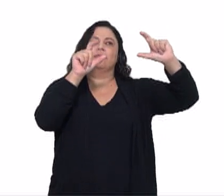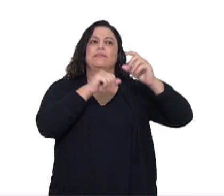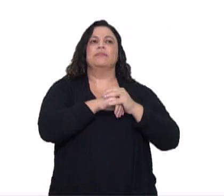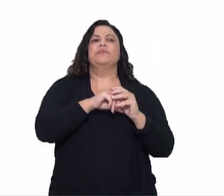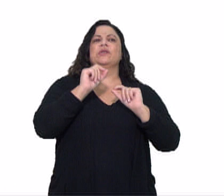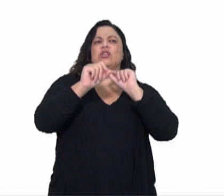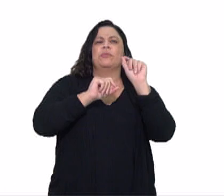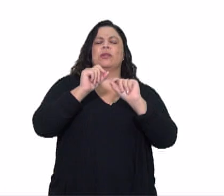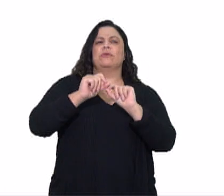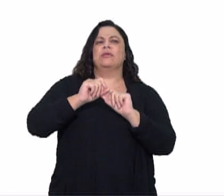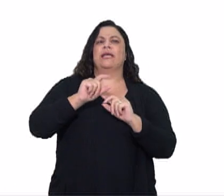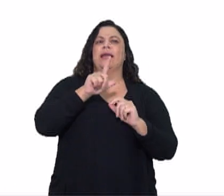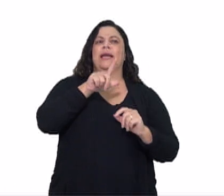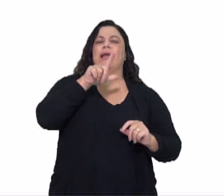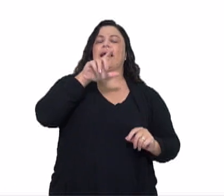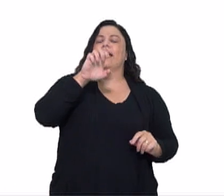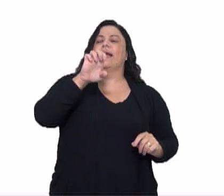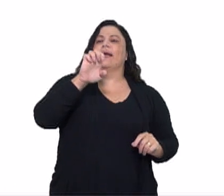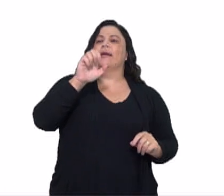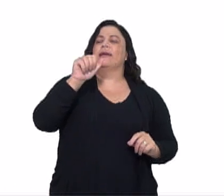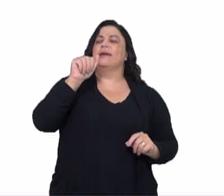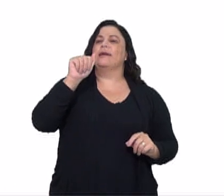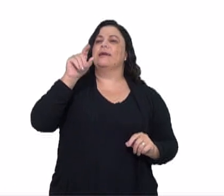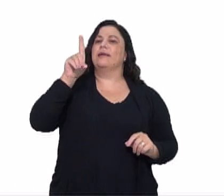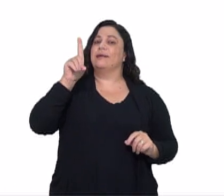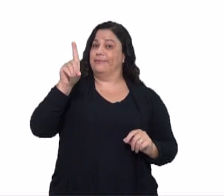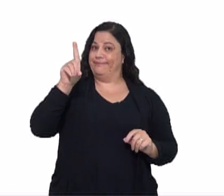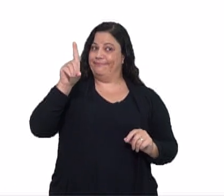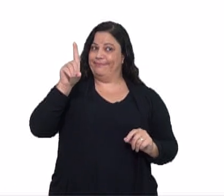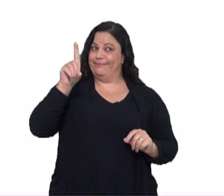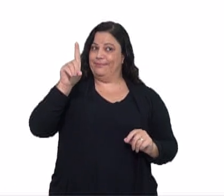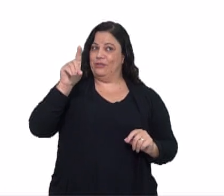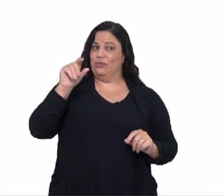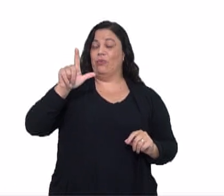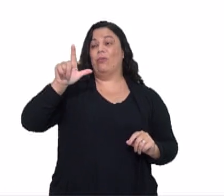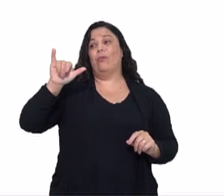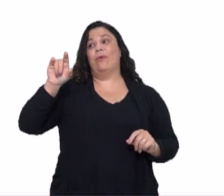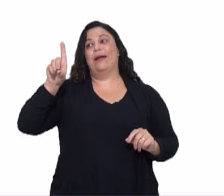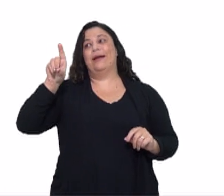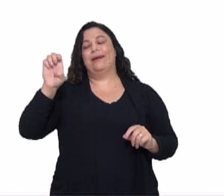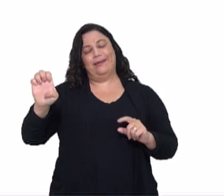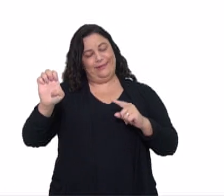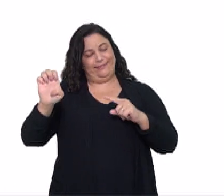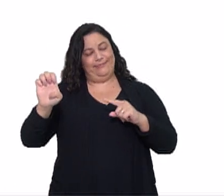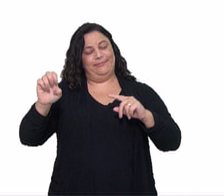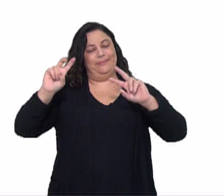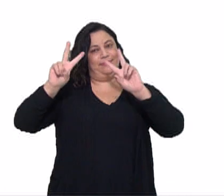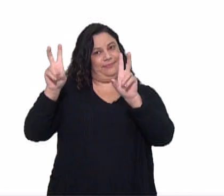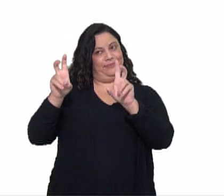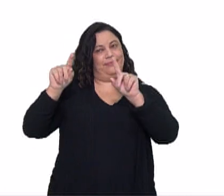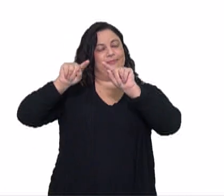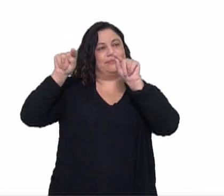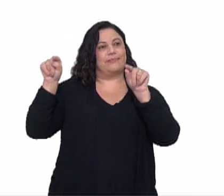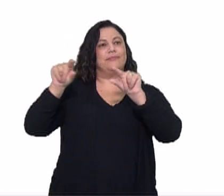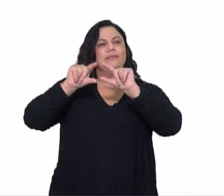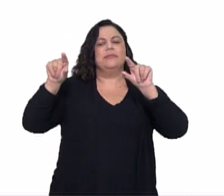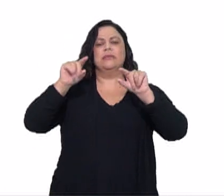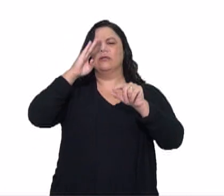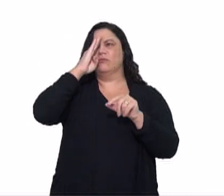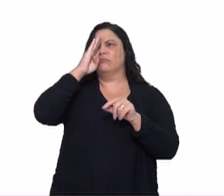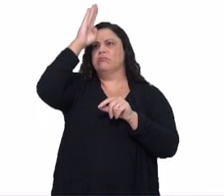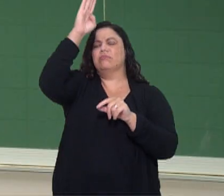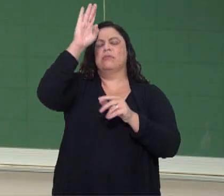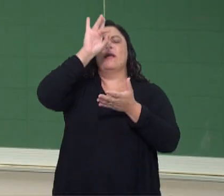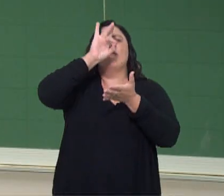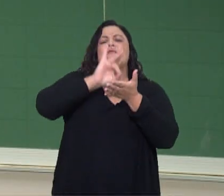leader. Releia esse parágrafo, reproduzido a seguir, e identifique o fato principal